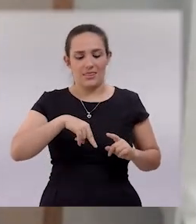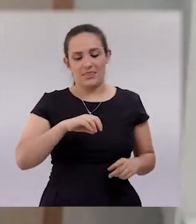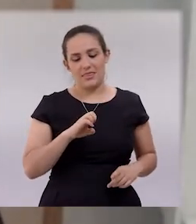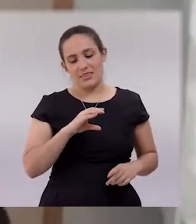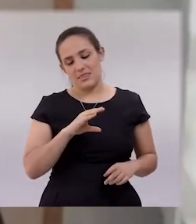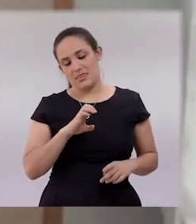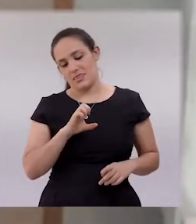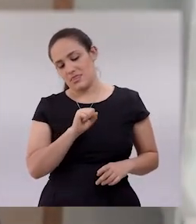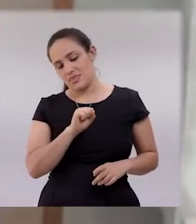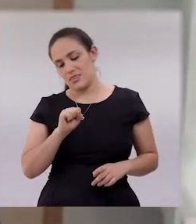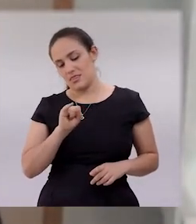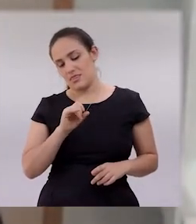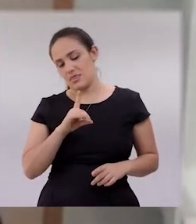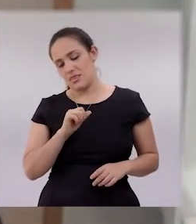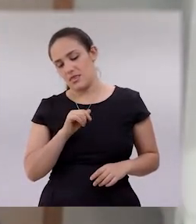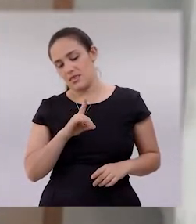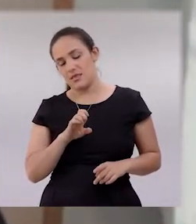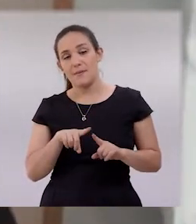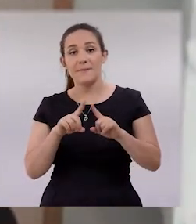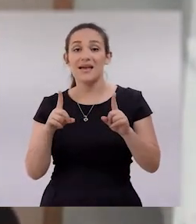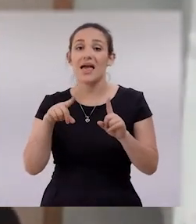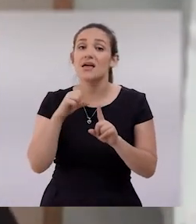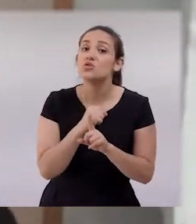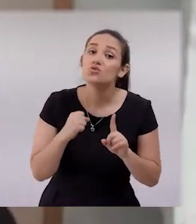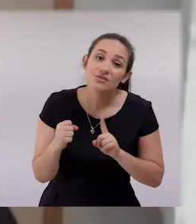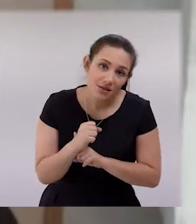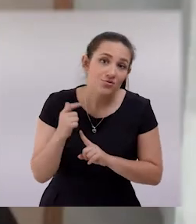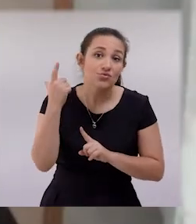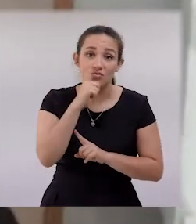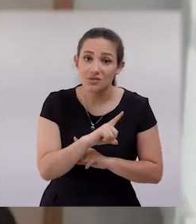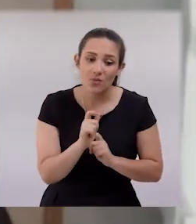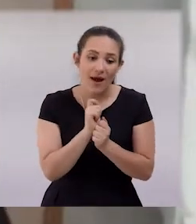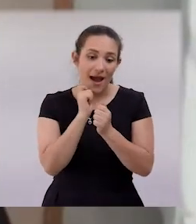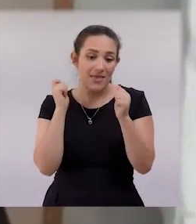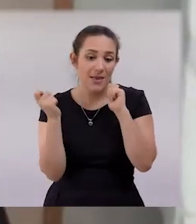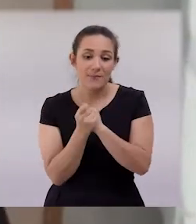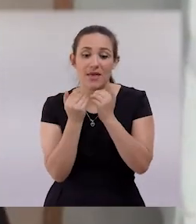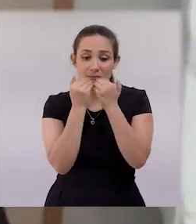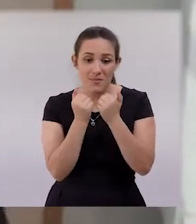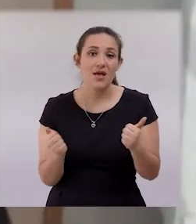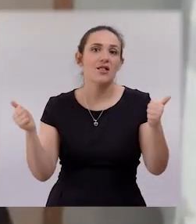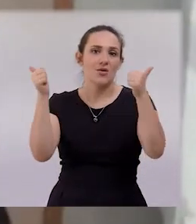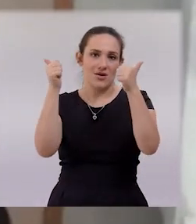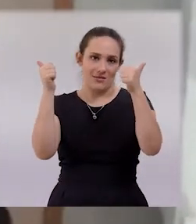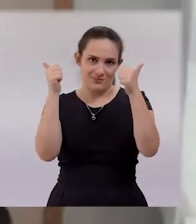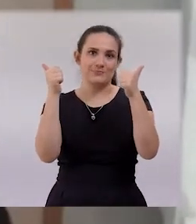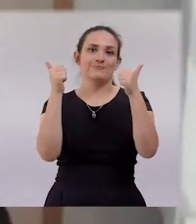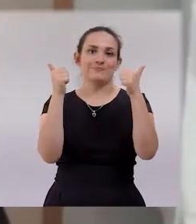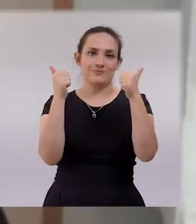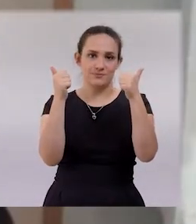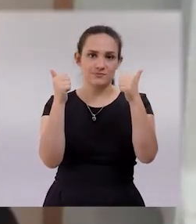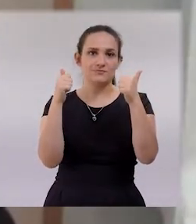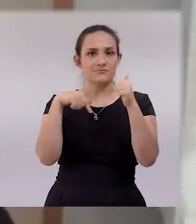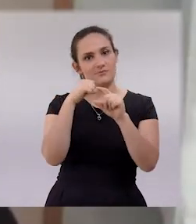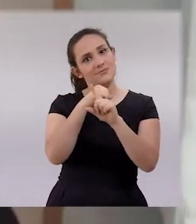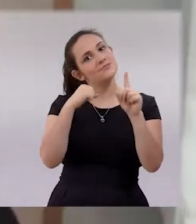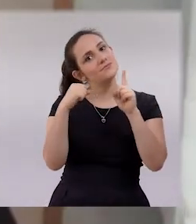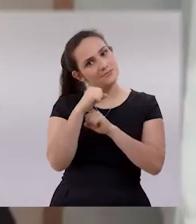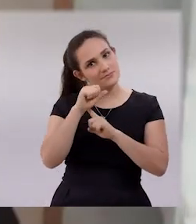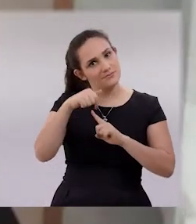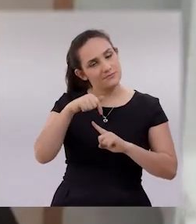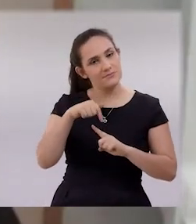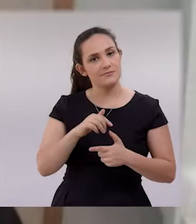Isso é a nossa sociedade. A nossa sociedade, hoje, é uma sociedade que, como eu havia